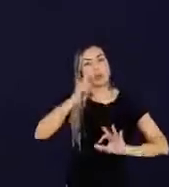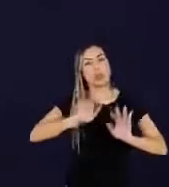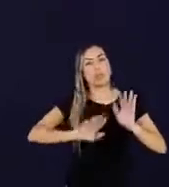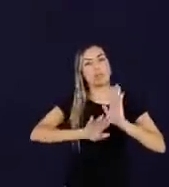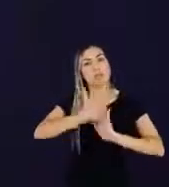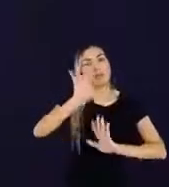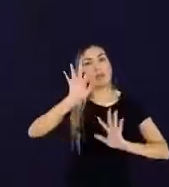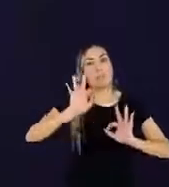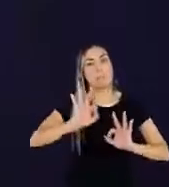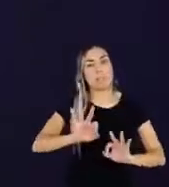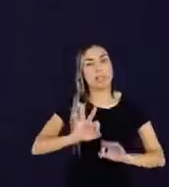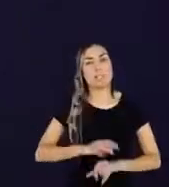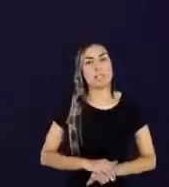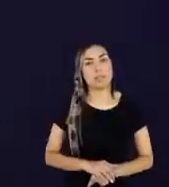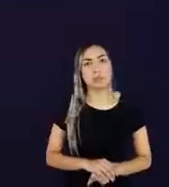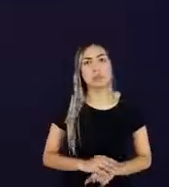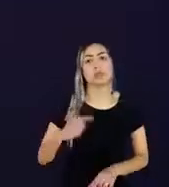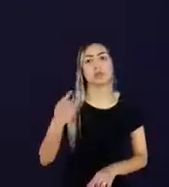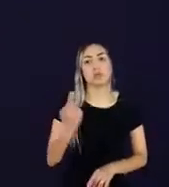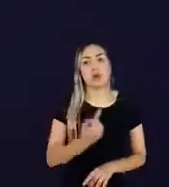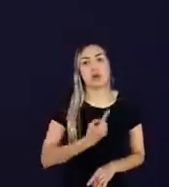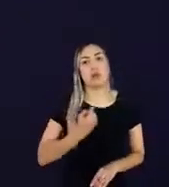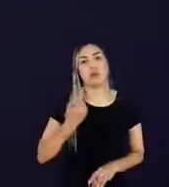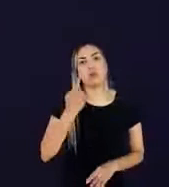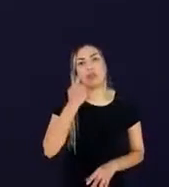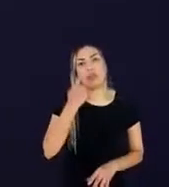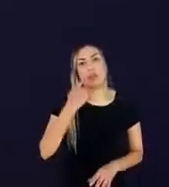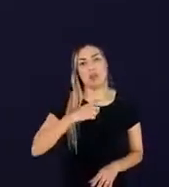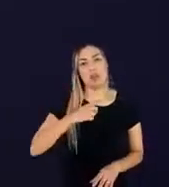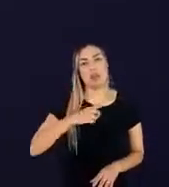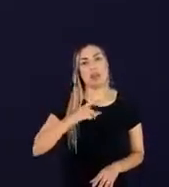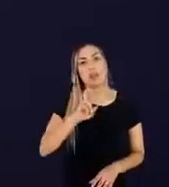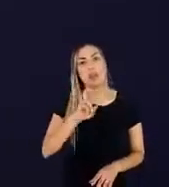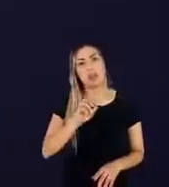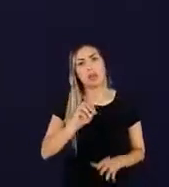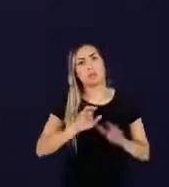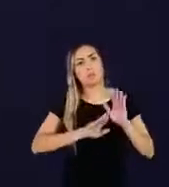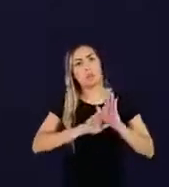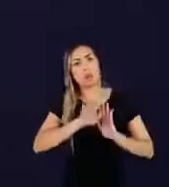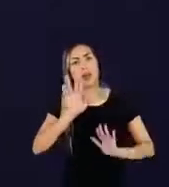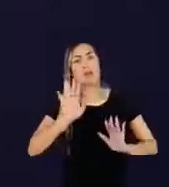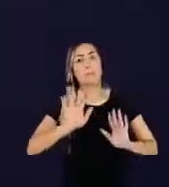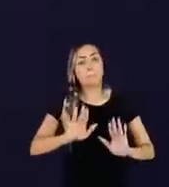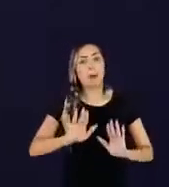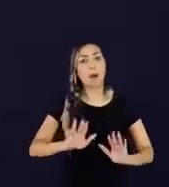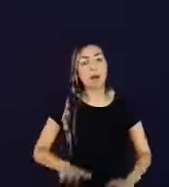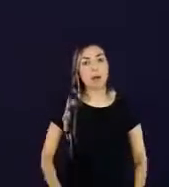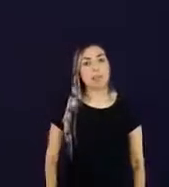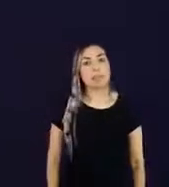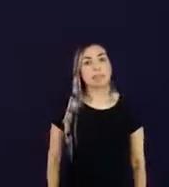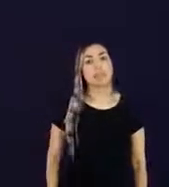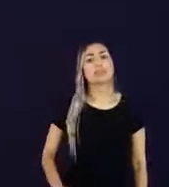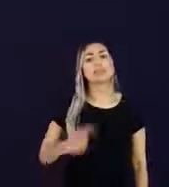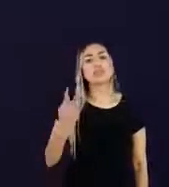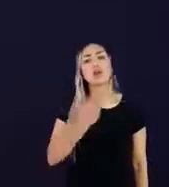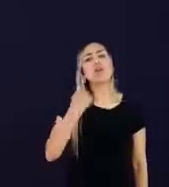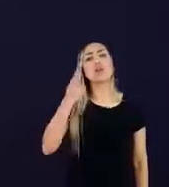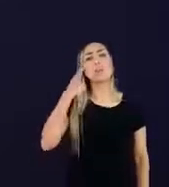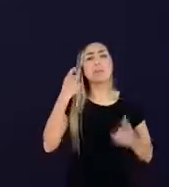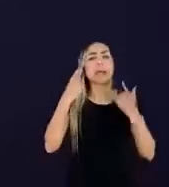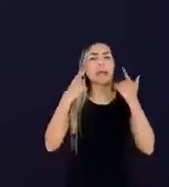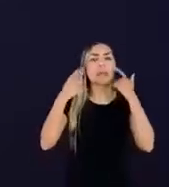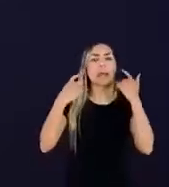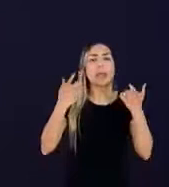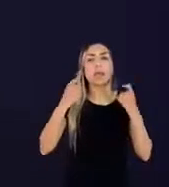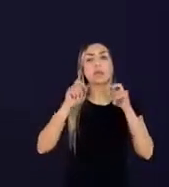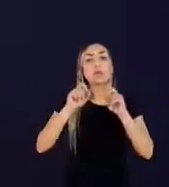mercado, superar a barreira dos 500 kW ou meio megawatt, mas nós nunca damos uma ideia de qual a dimensão